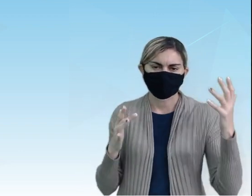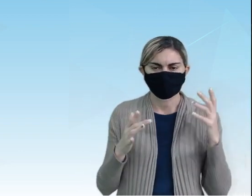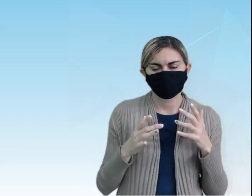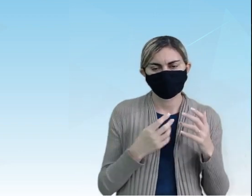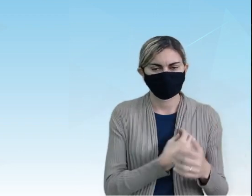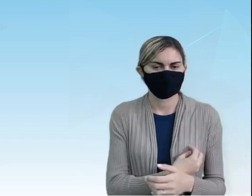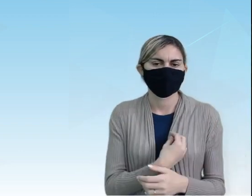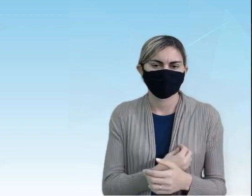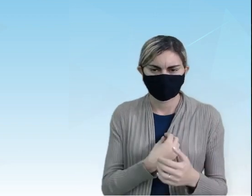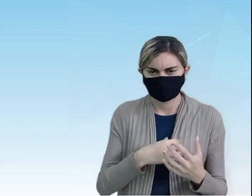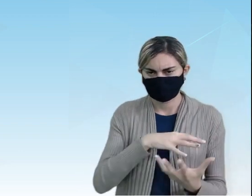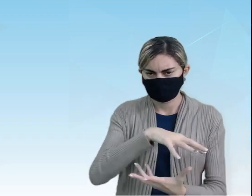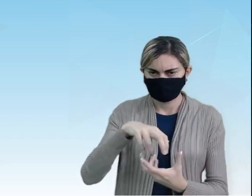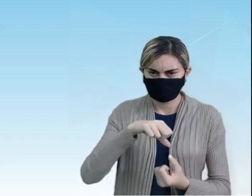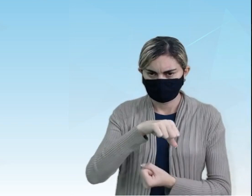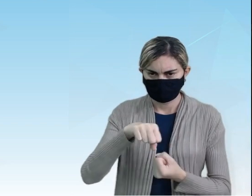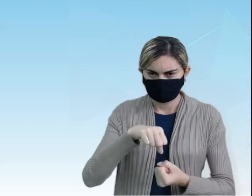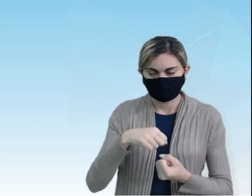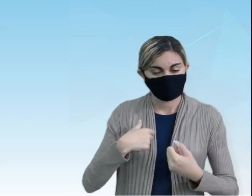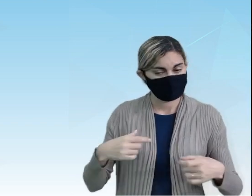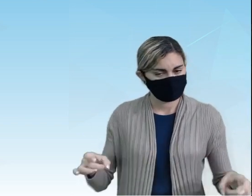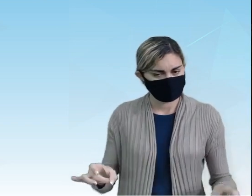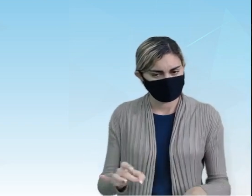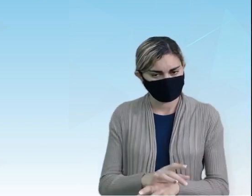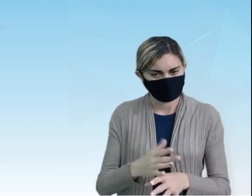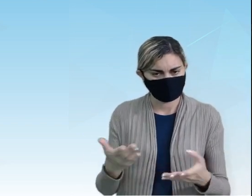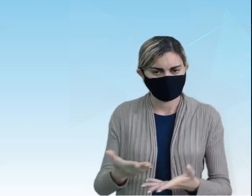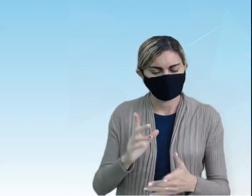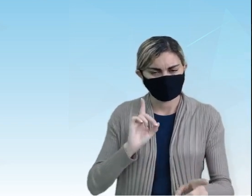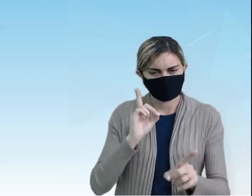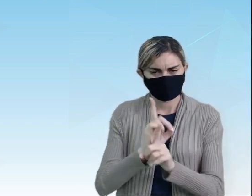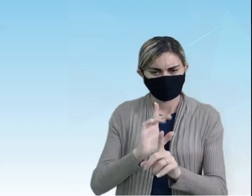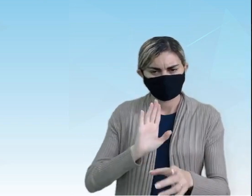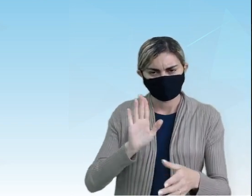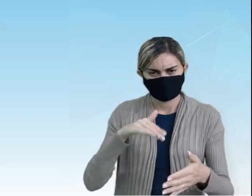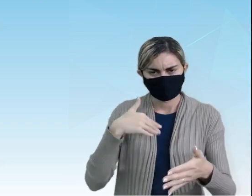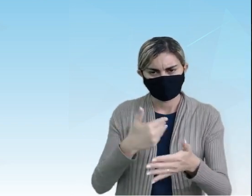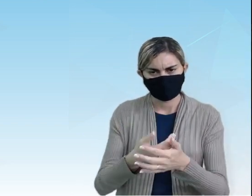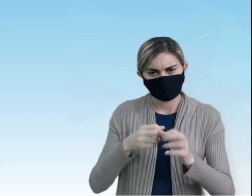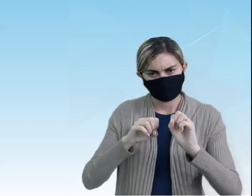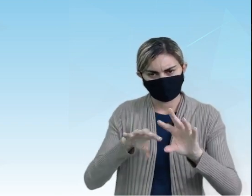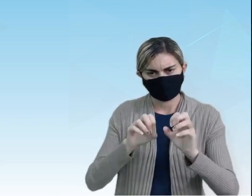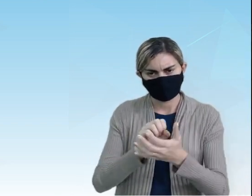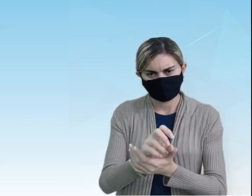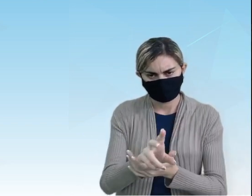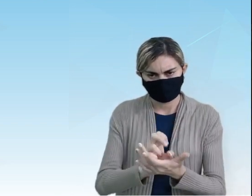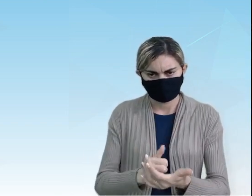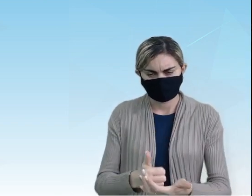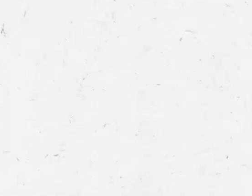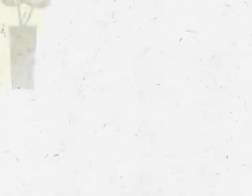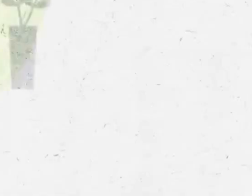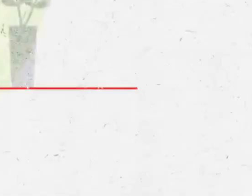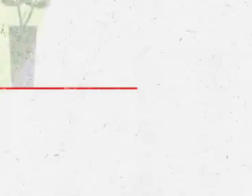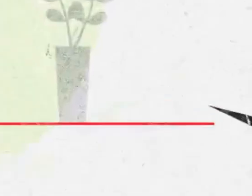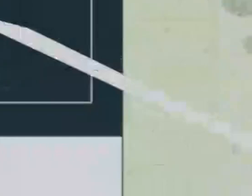uma vida sustentável. Eu vou ficando por aqui, a gente se encontra aí na próxima aula do EducaPE.